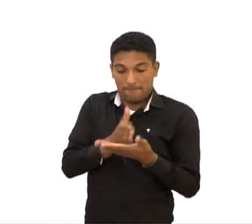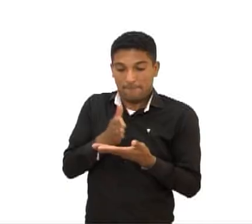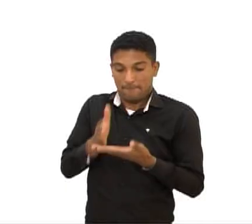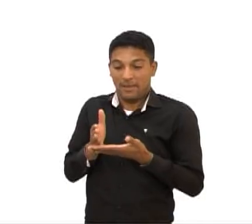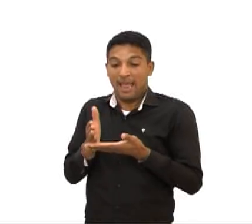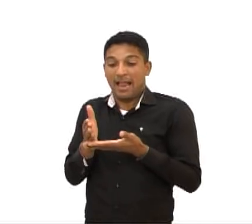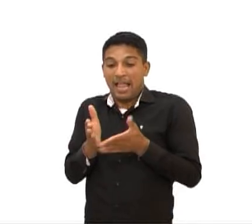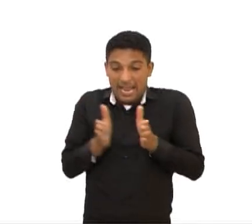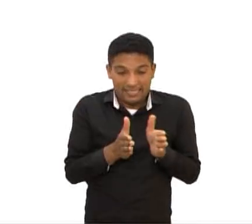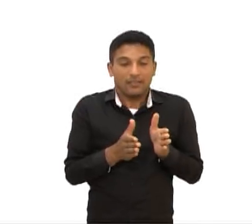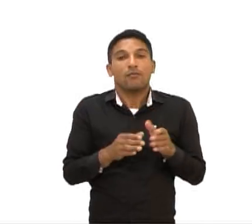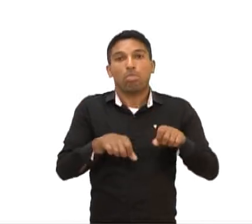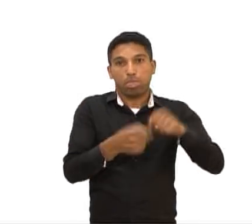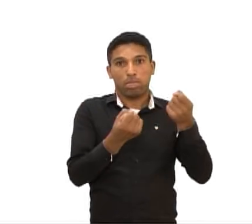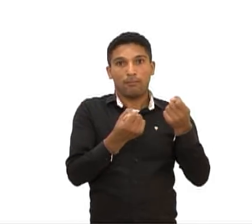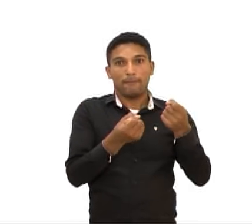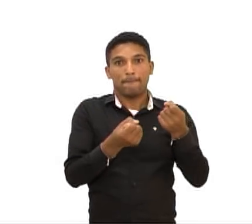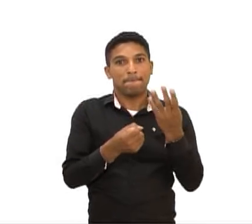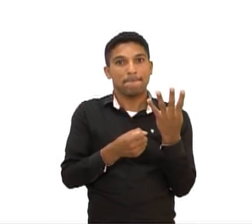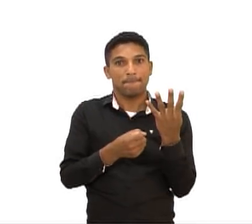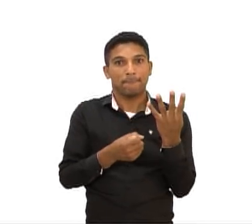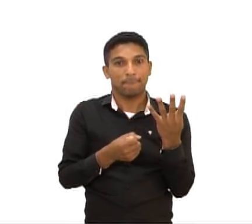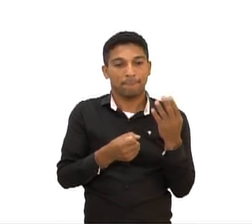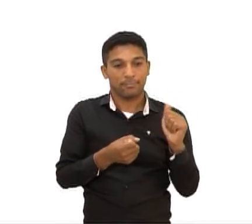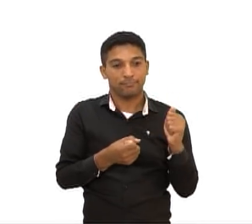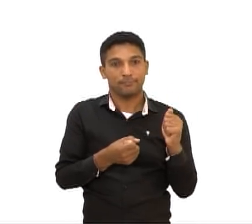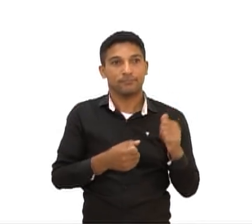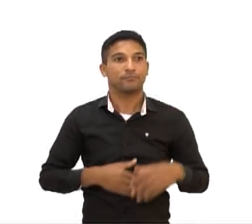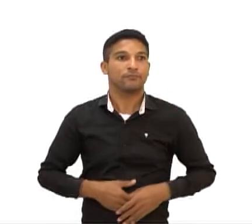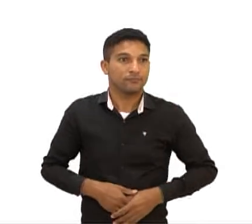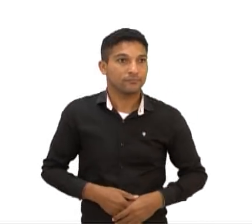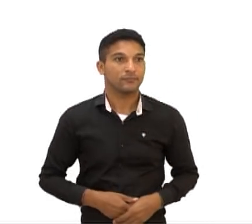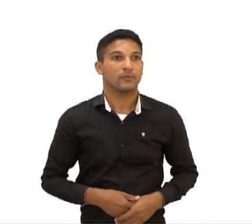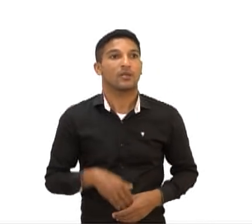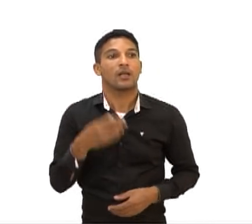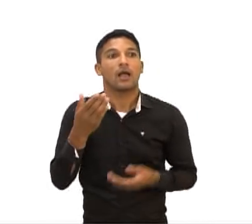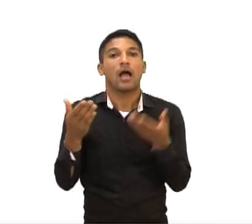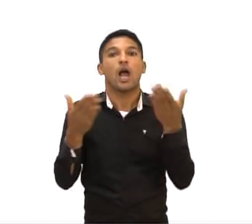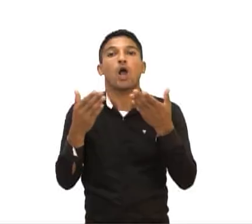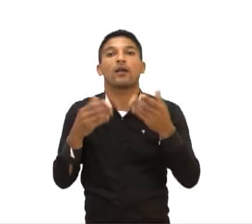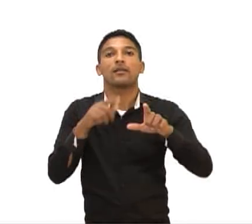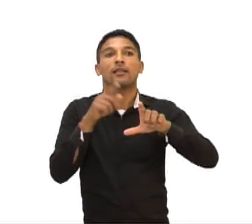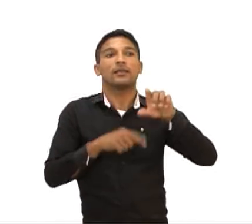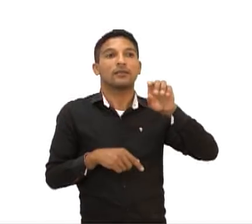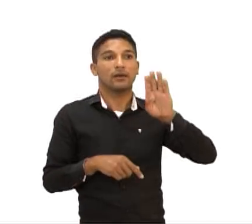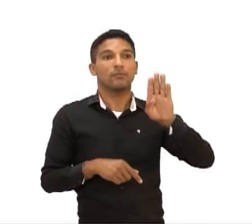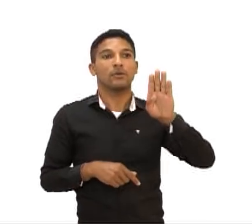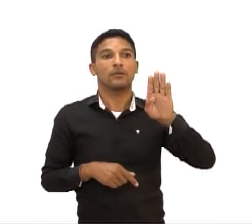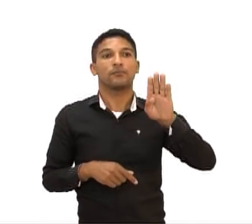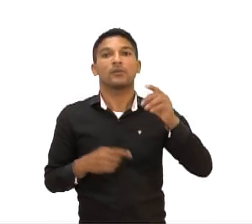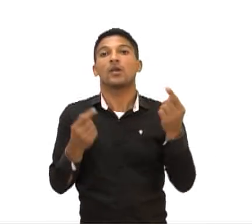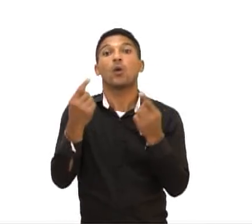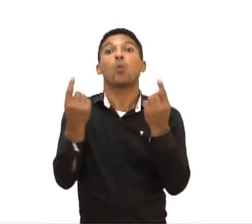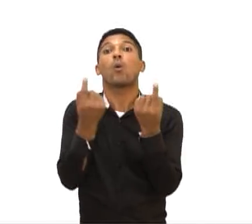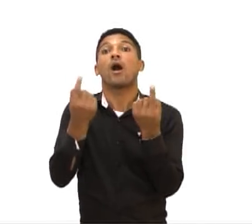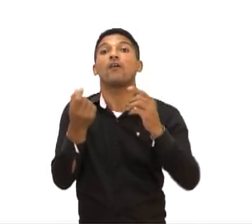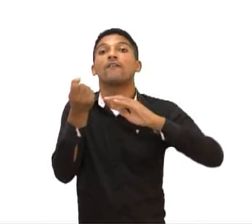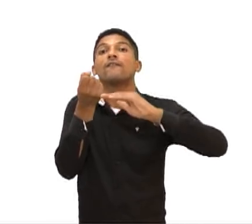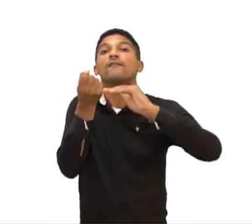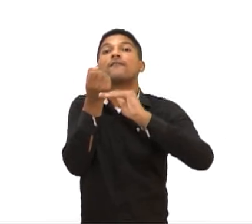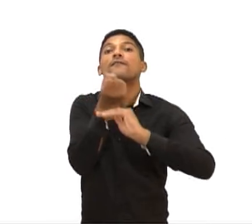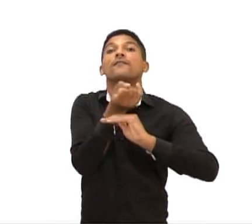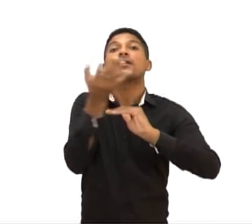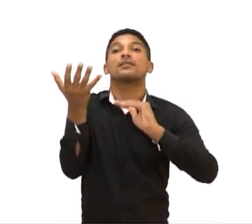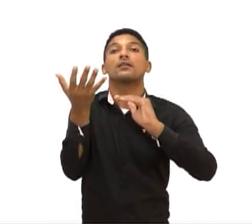certo? E a letra B fala qual fração representa a quantidade de ovos que Helena poderá usar, não